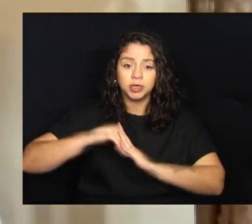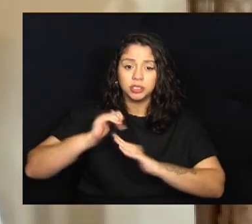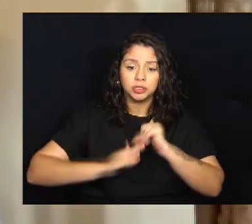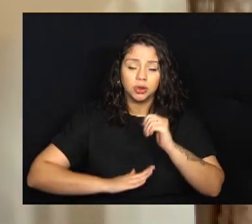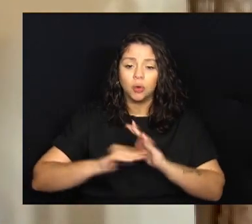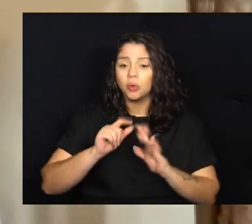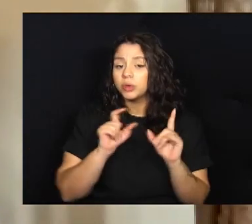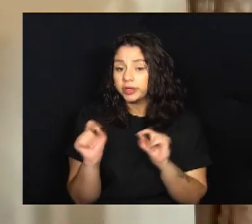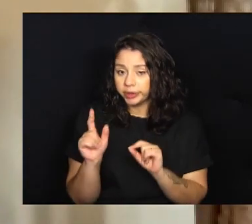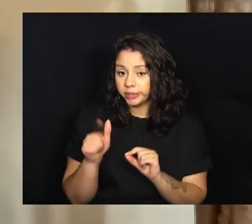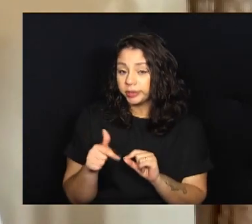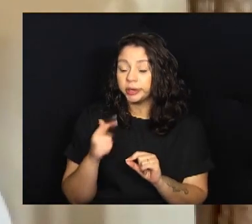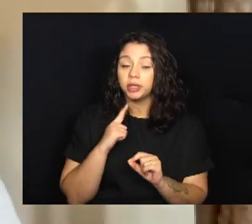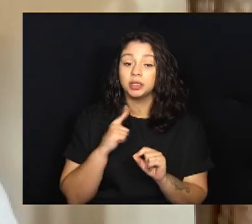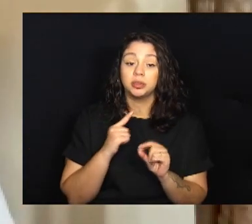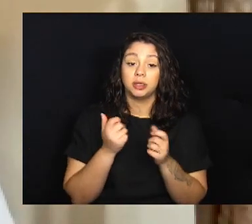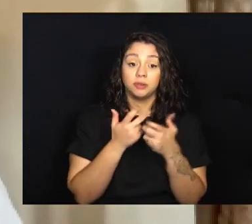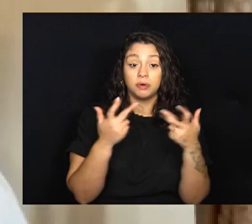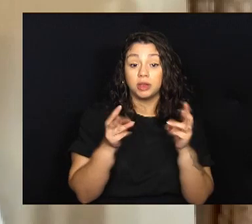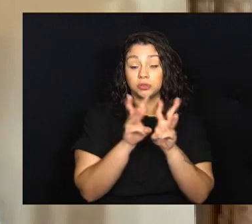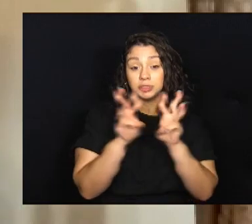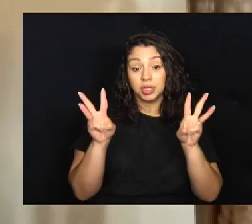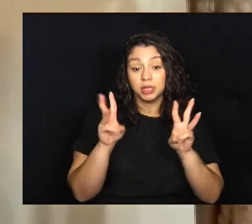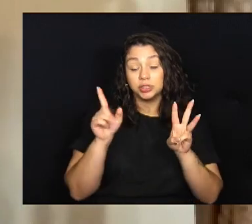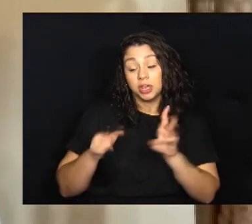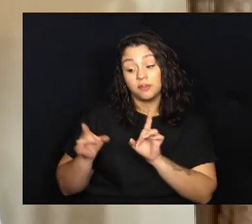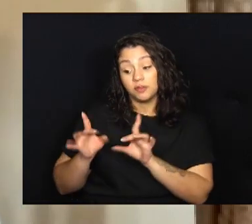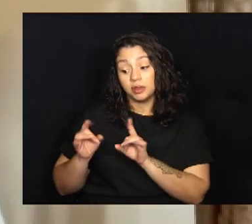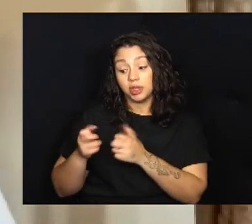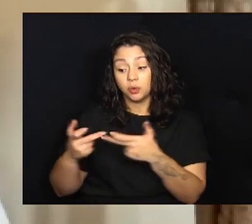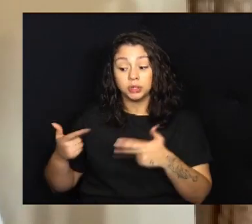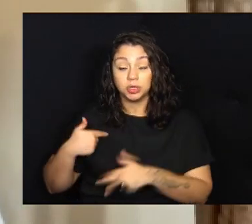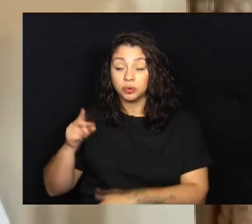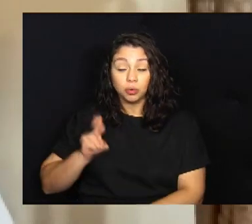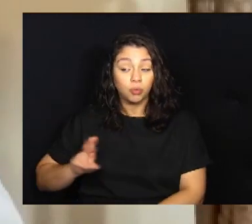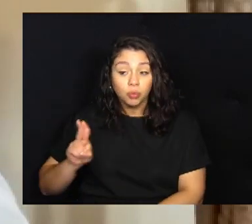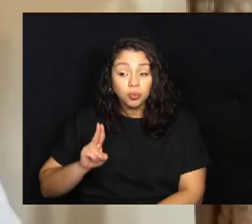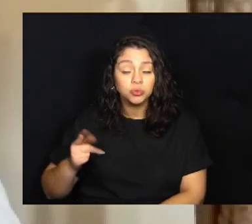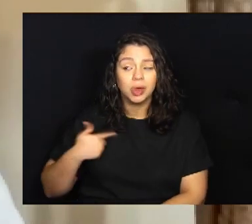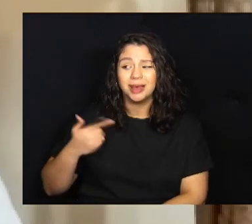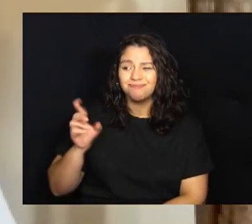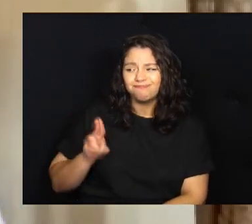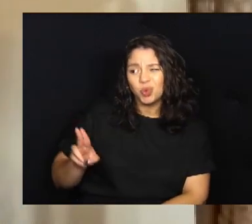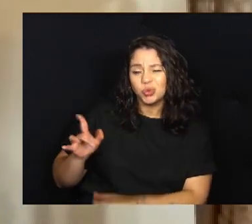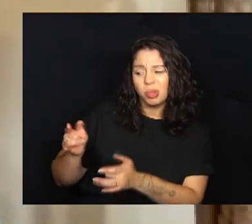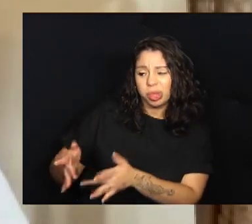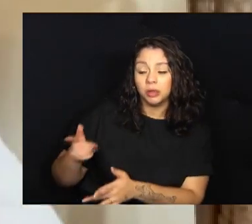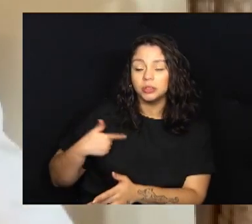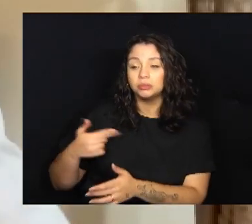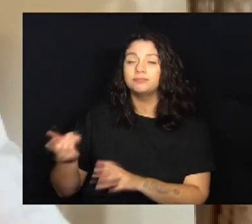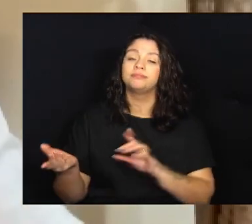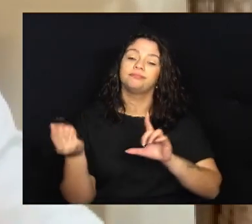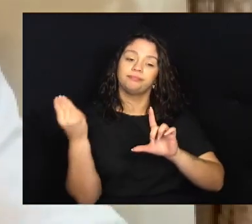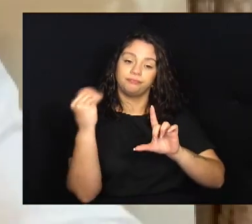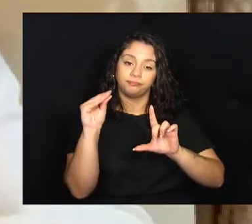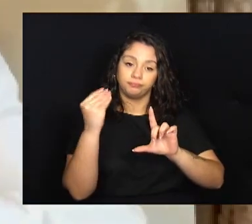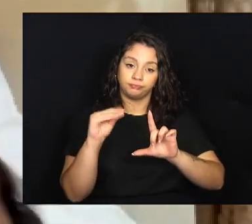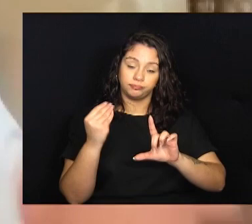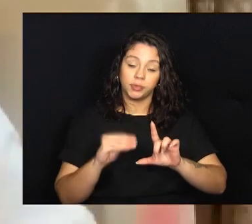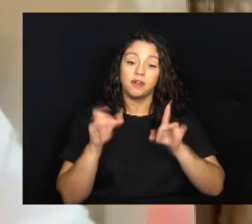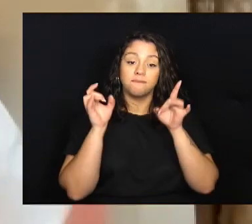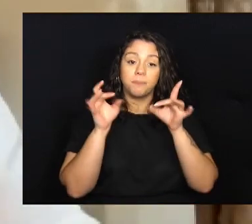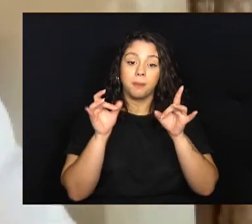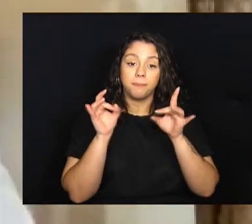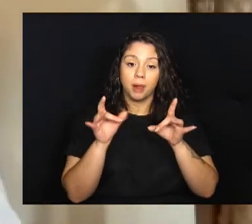Existem muitos sites hoje em dia onde você pode vender produtos que você já não utiliza mais, ou produtos adormecidos. Então, temos